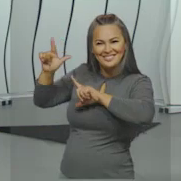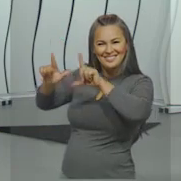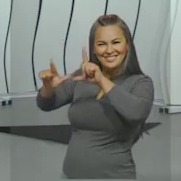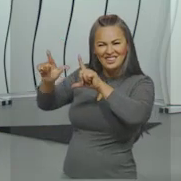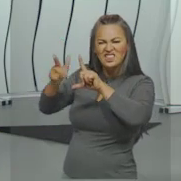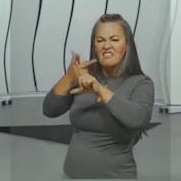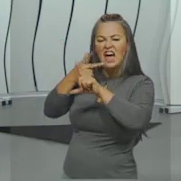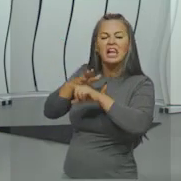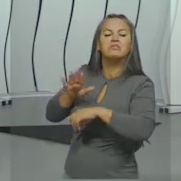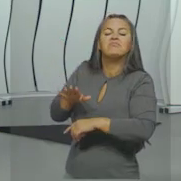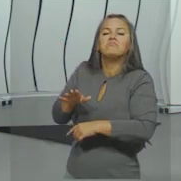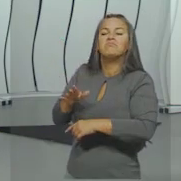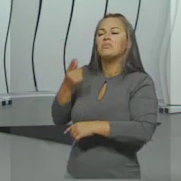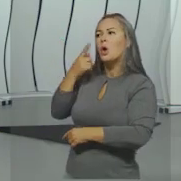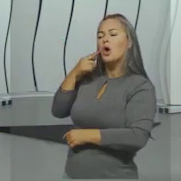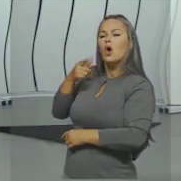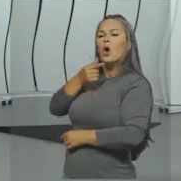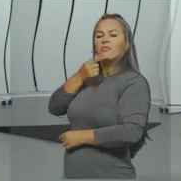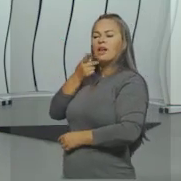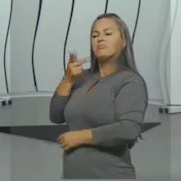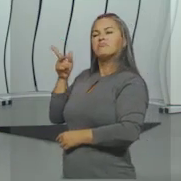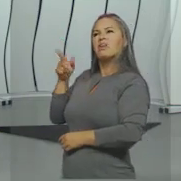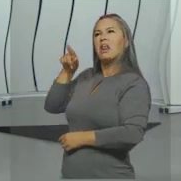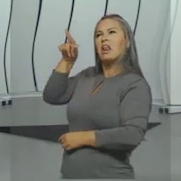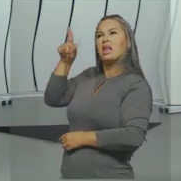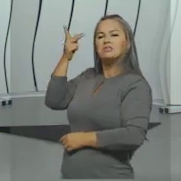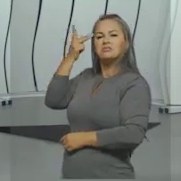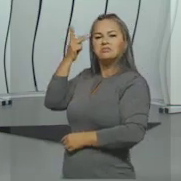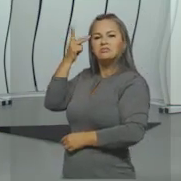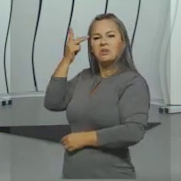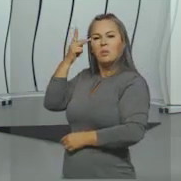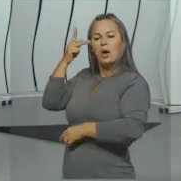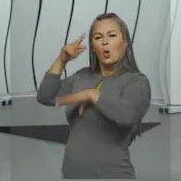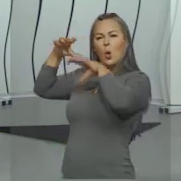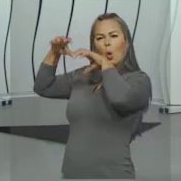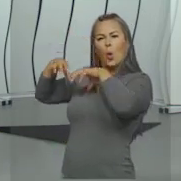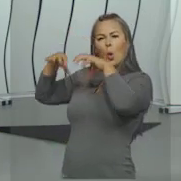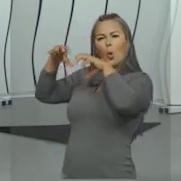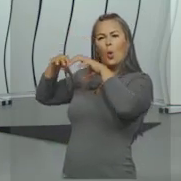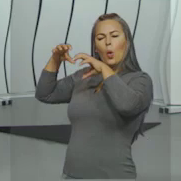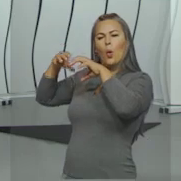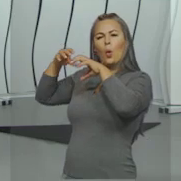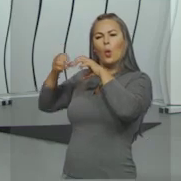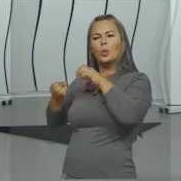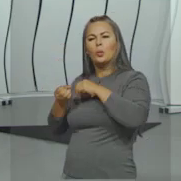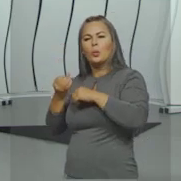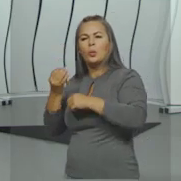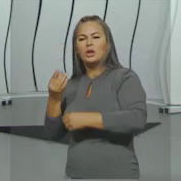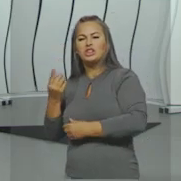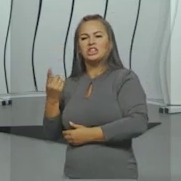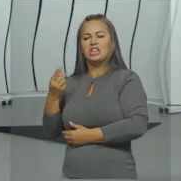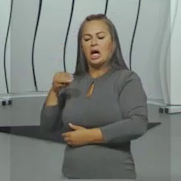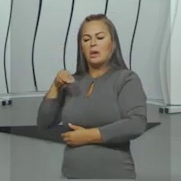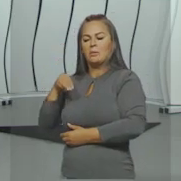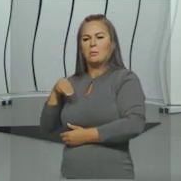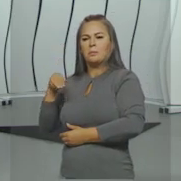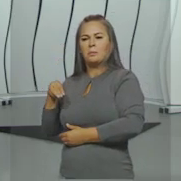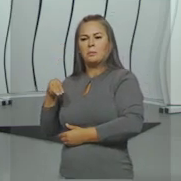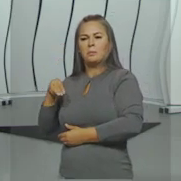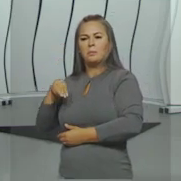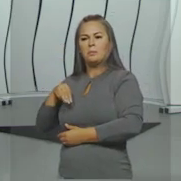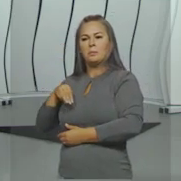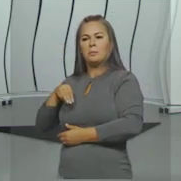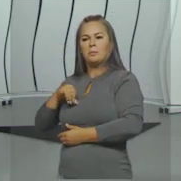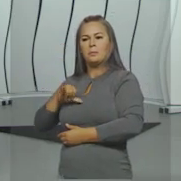Sei lá, em São Paulo choveu mais de tantos milímetros de chuva. Tantos milímetros de chuva caíram